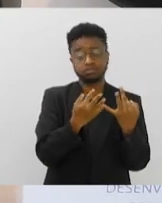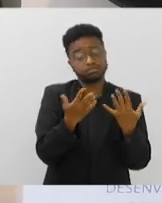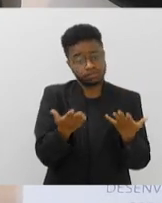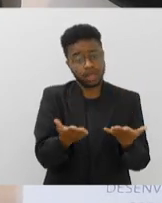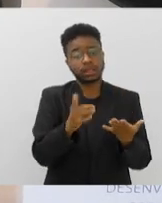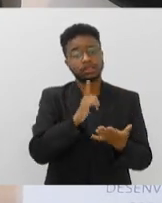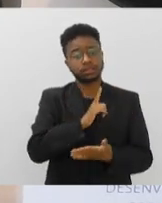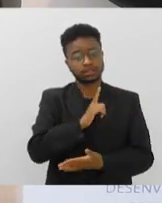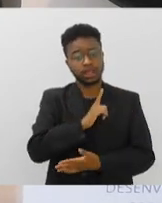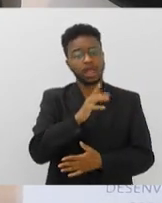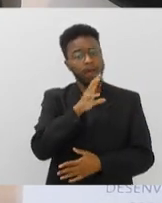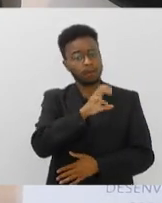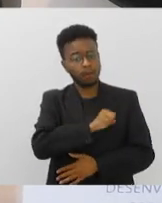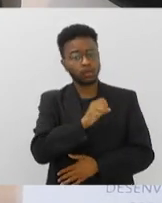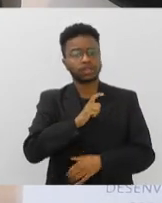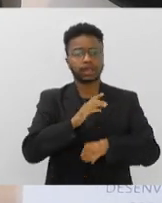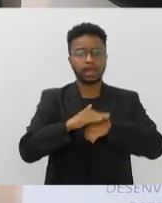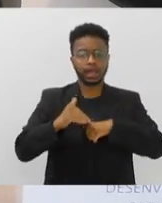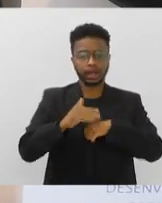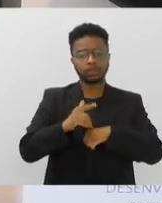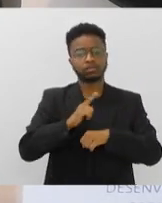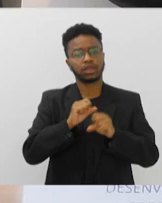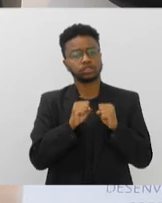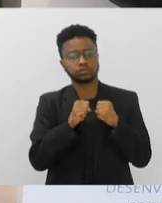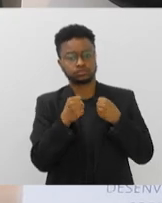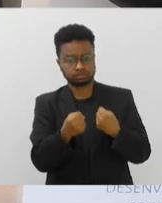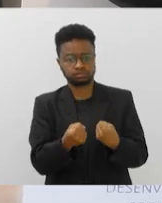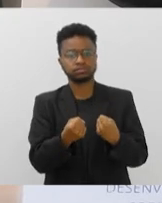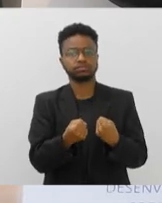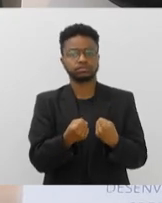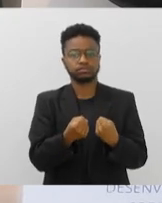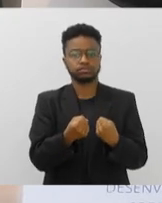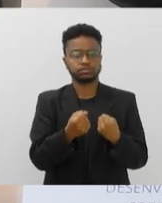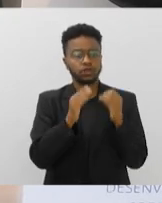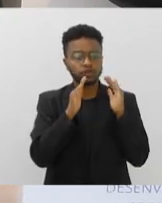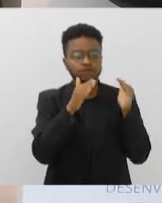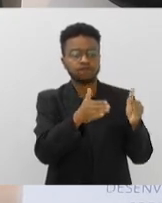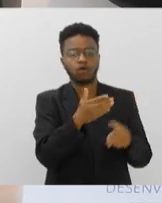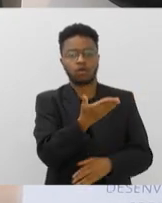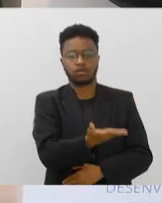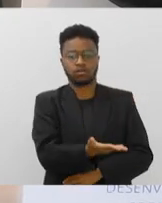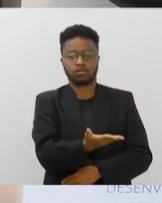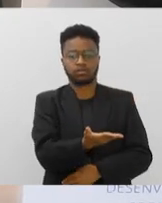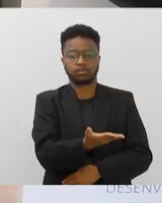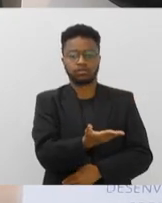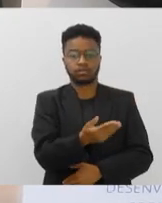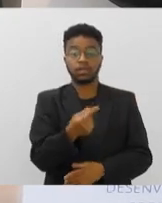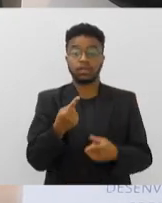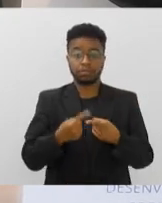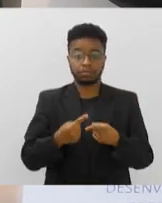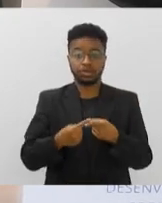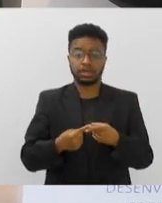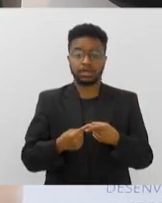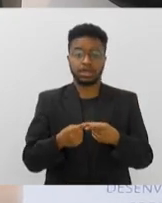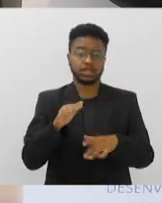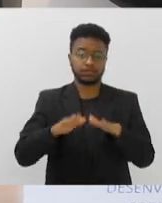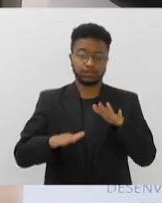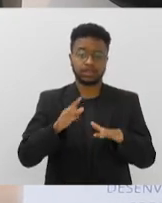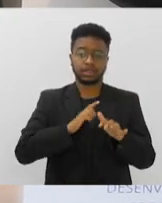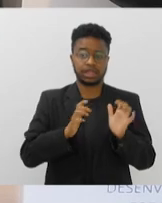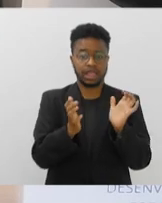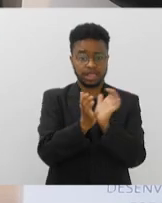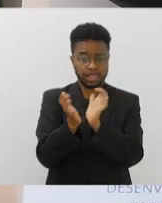e amor carinho dedicação exclusiva Porque por mais com uma equipe de um abrigo